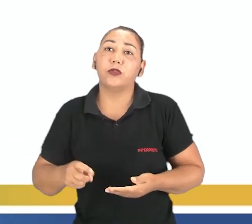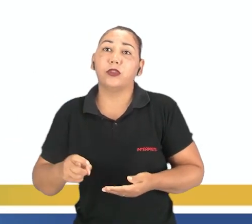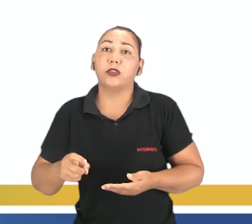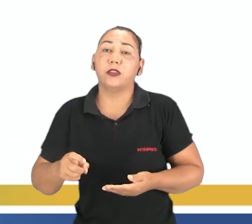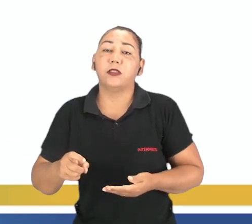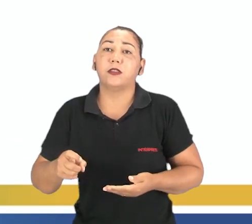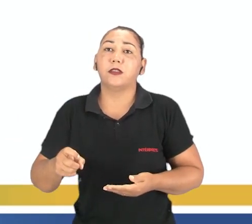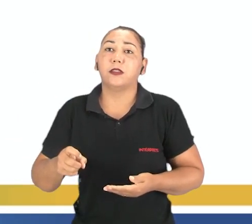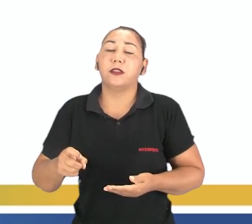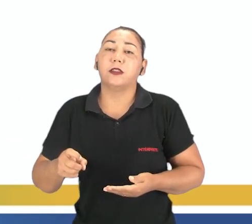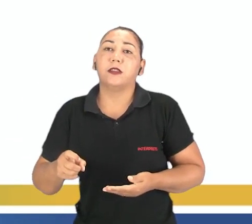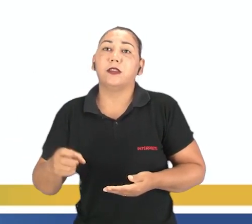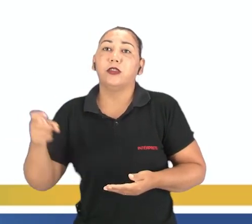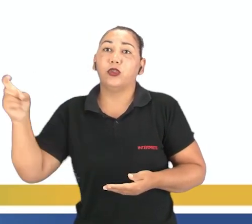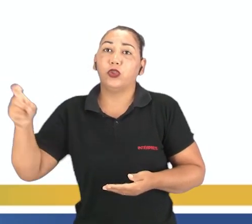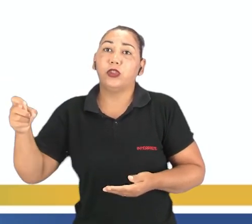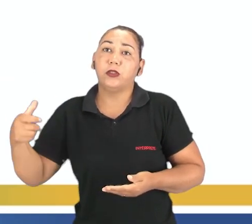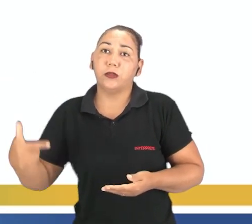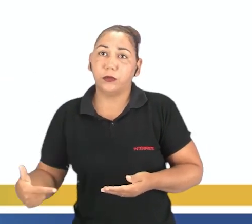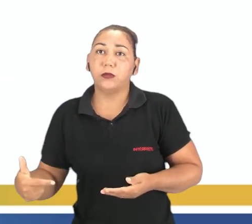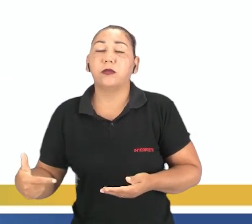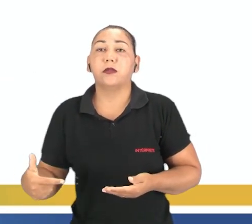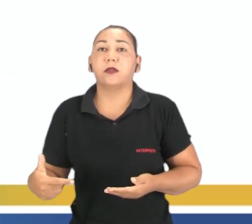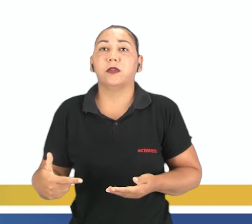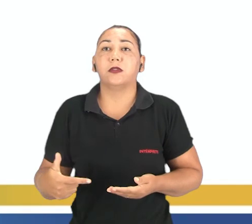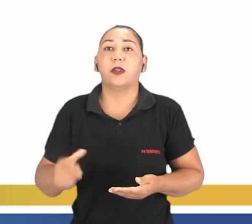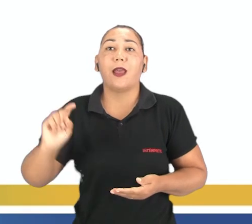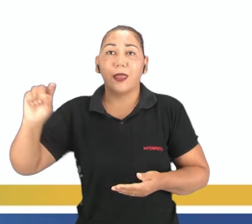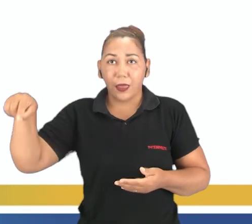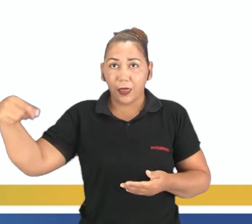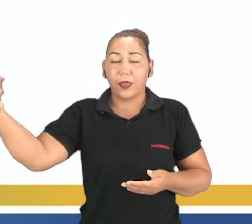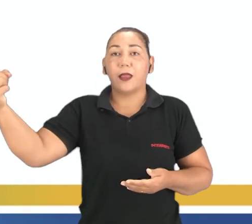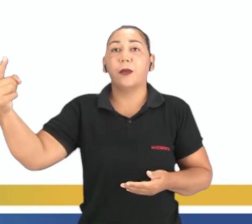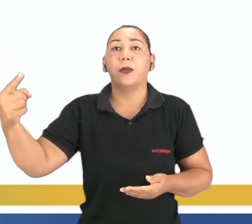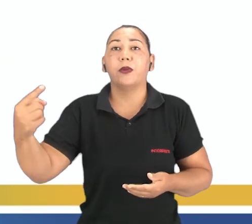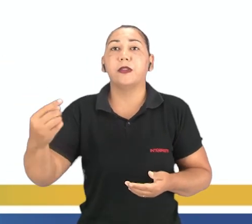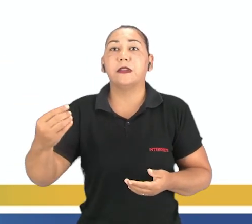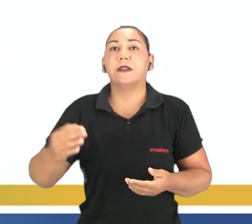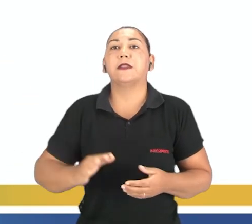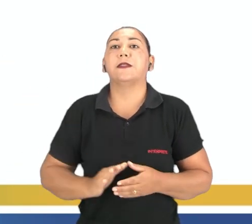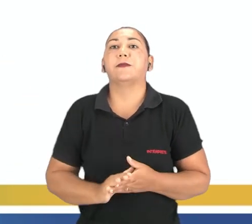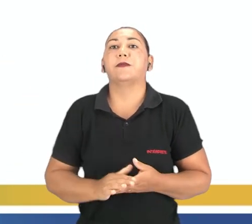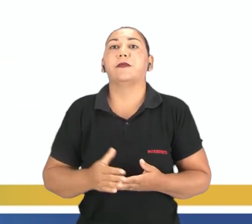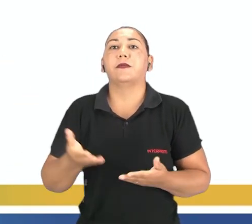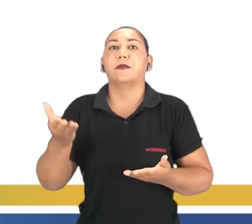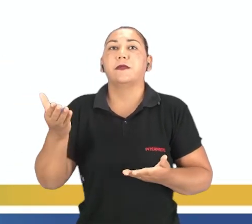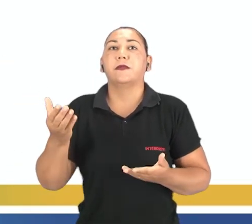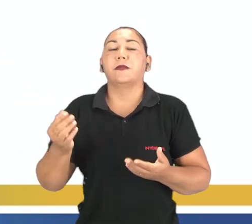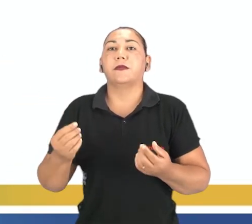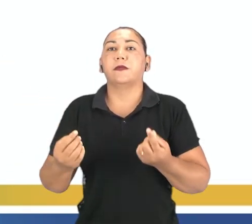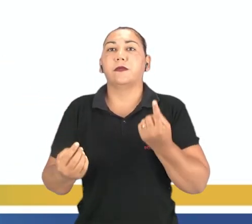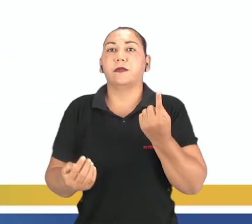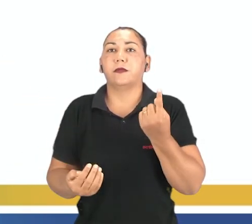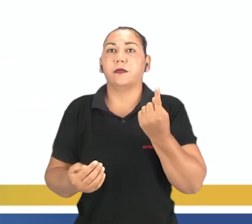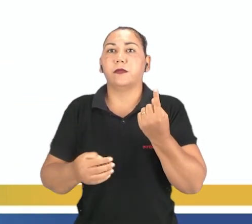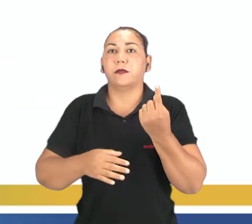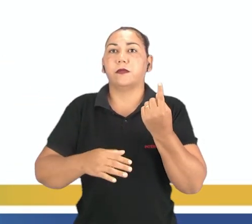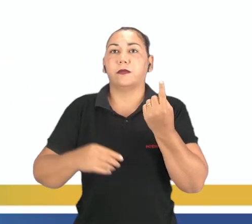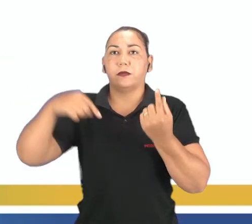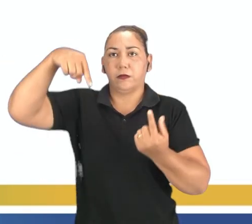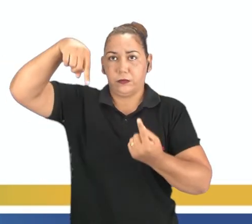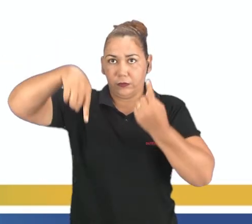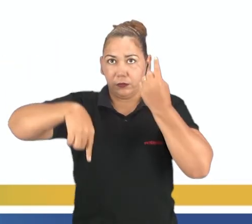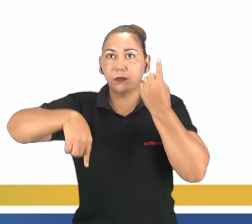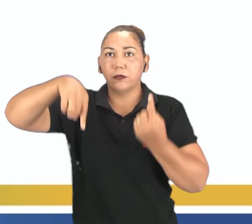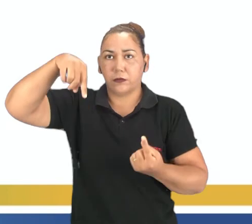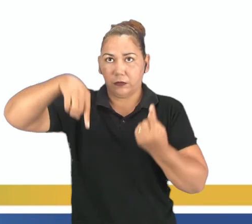2. Então, após esse procedimento, aí sim, as setas vão ficar no mesmo sentido, estão vendo? Muito bem. Aí agora